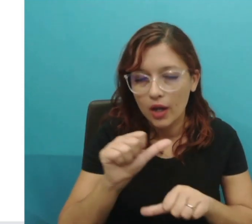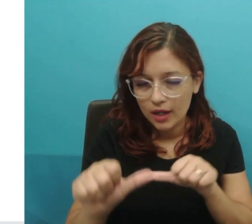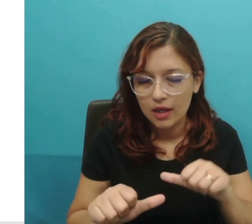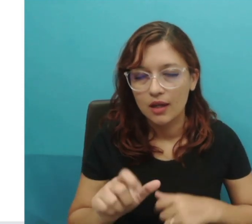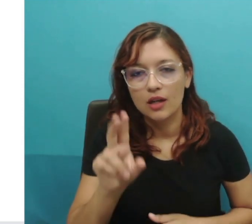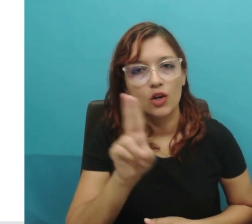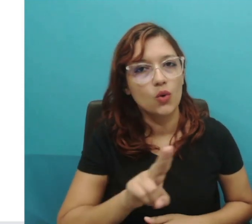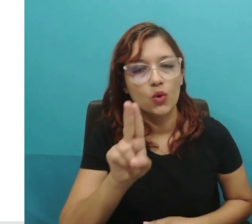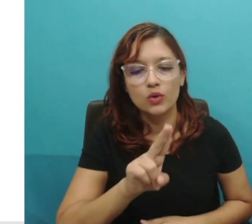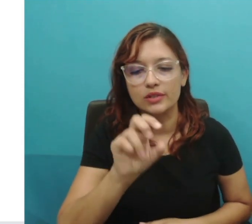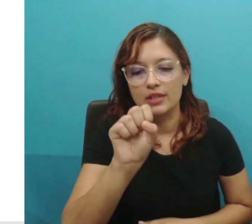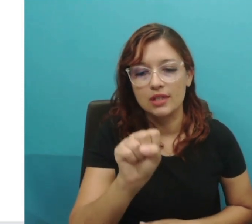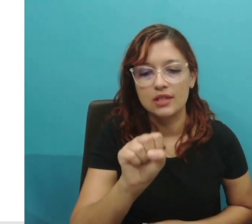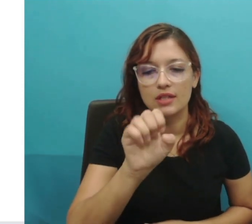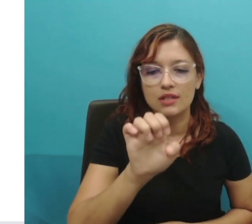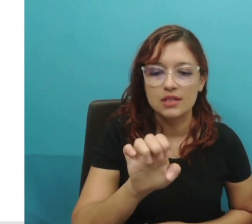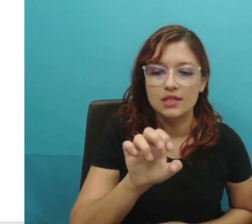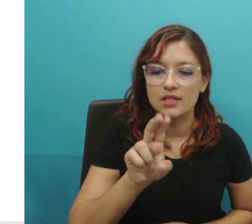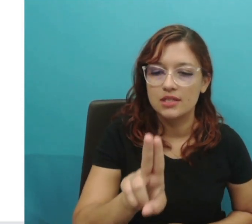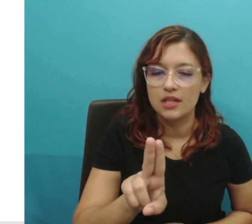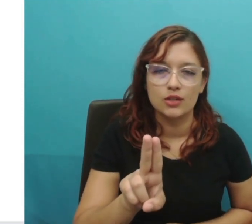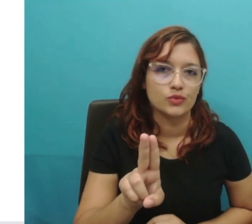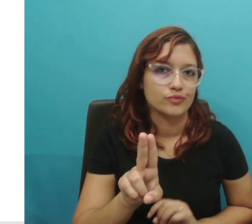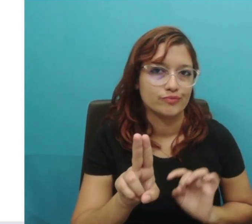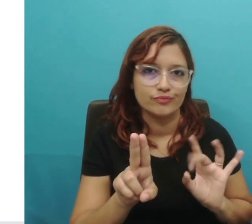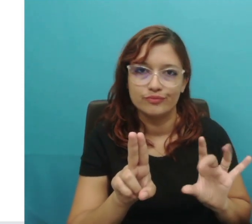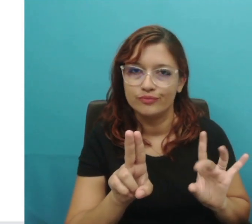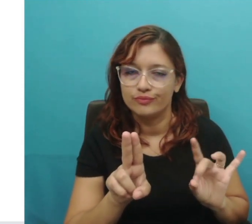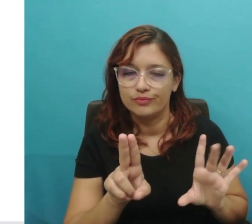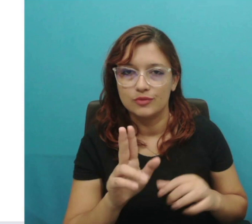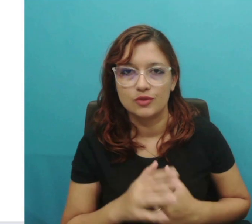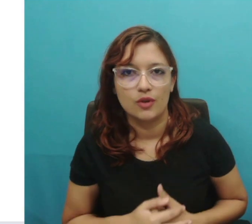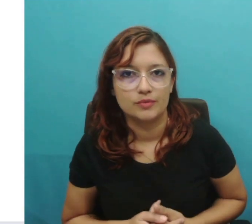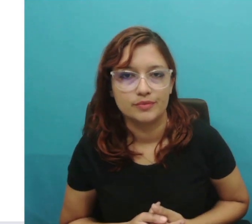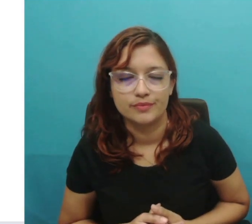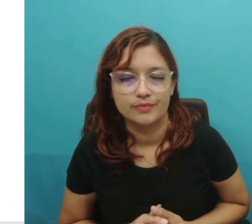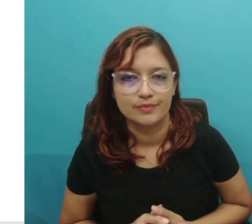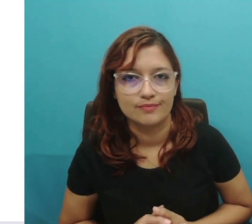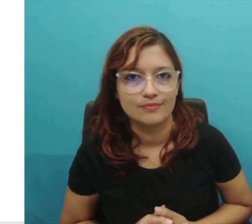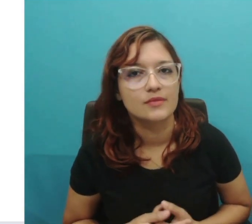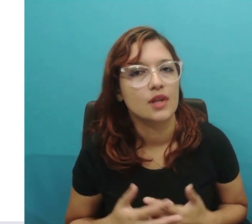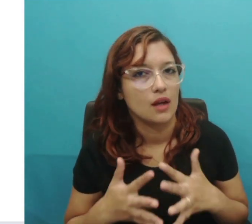normalmente eles trocam e usam apenas o pronome seu.